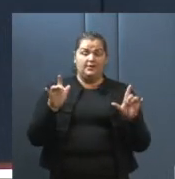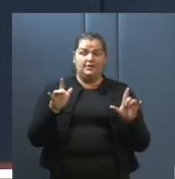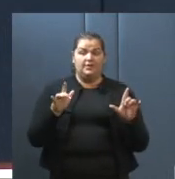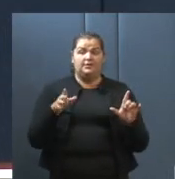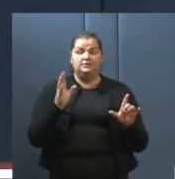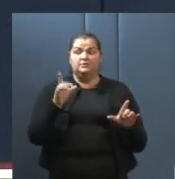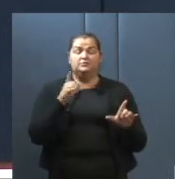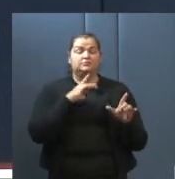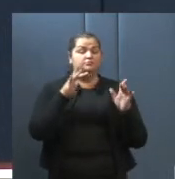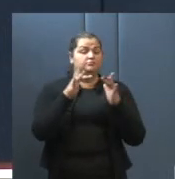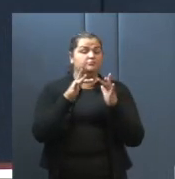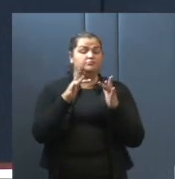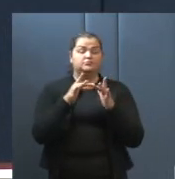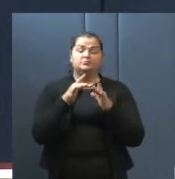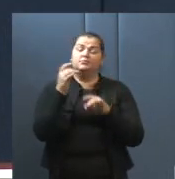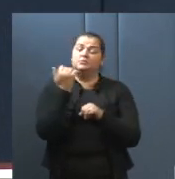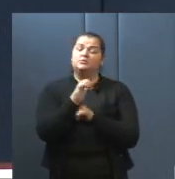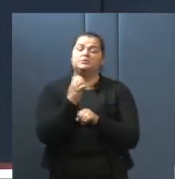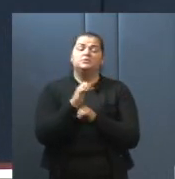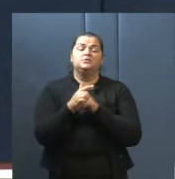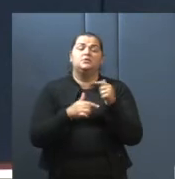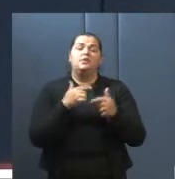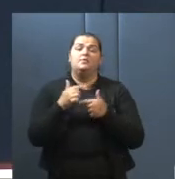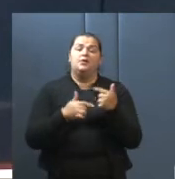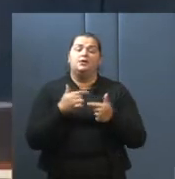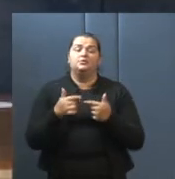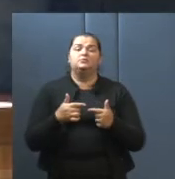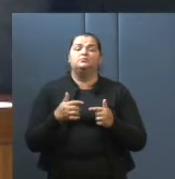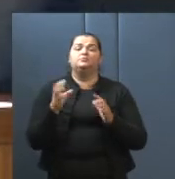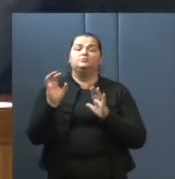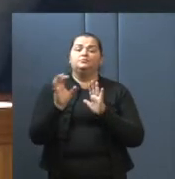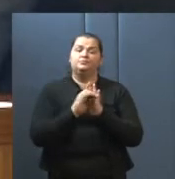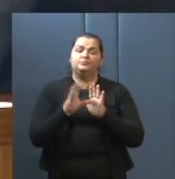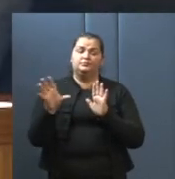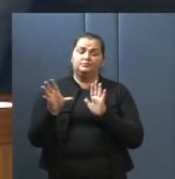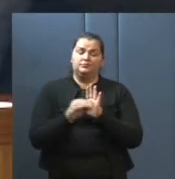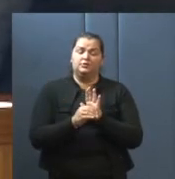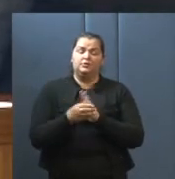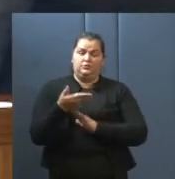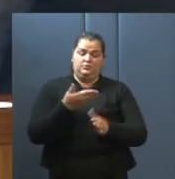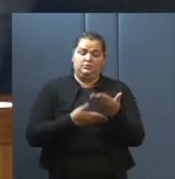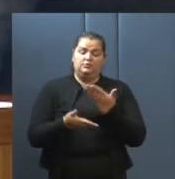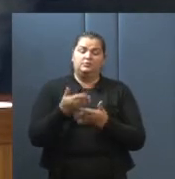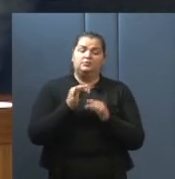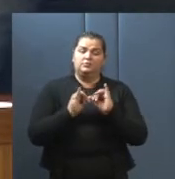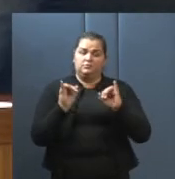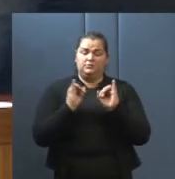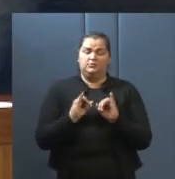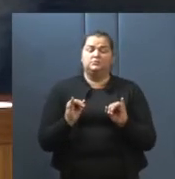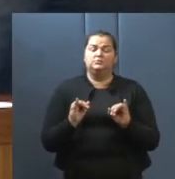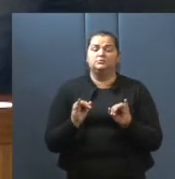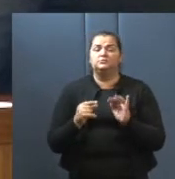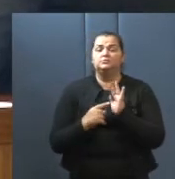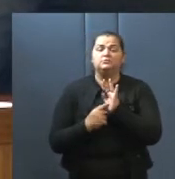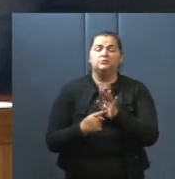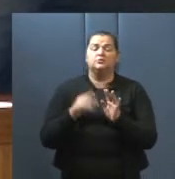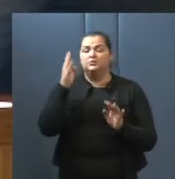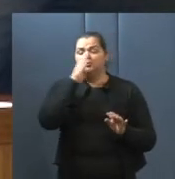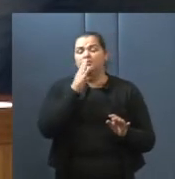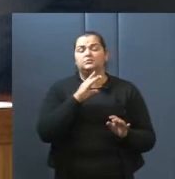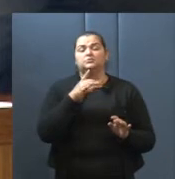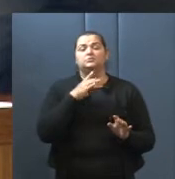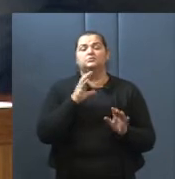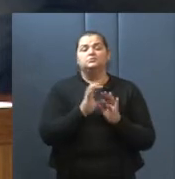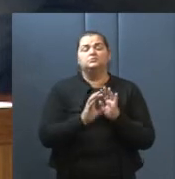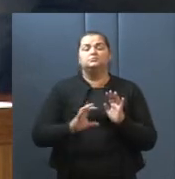se engaja com todos os exercícios, inclusive com o exercício data call, a troca de informações, ele informa o Brasil como membro ad